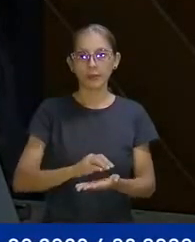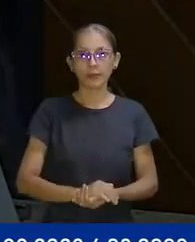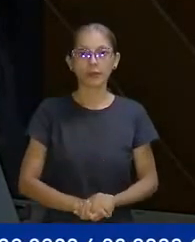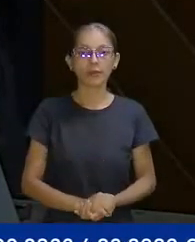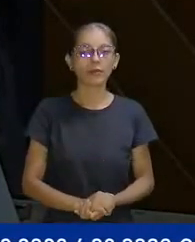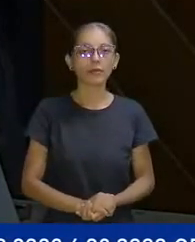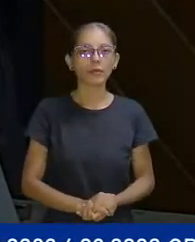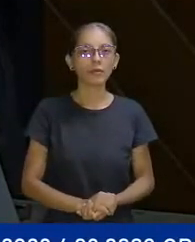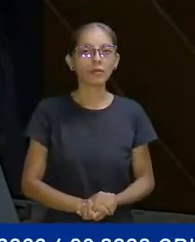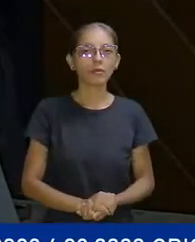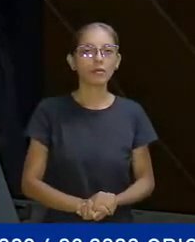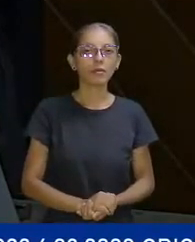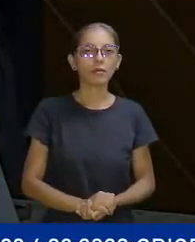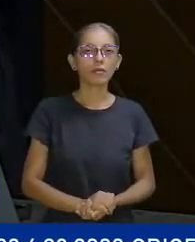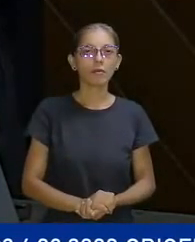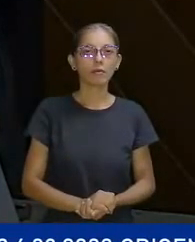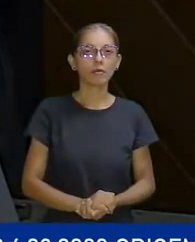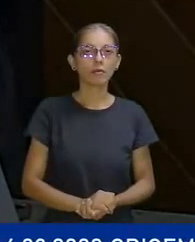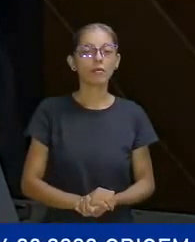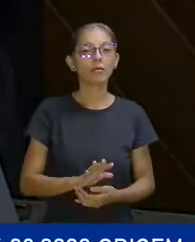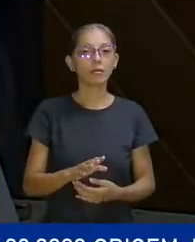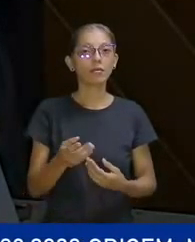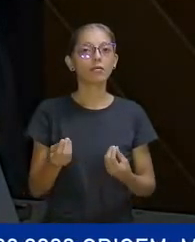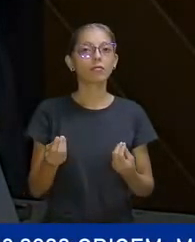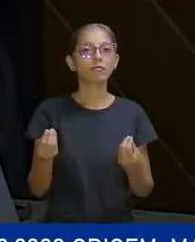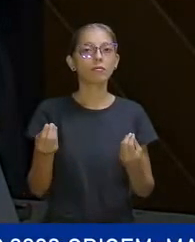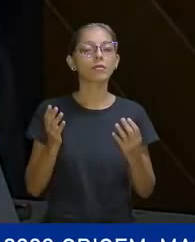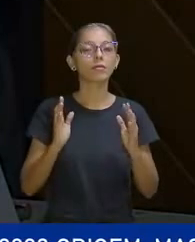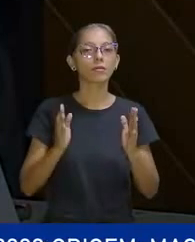no parecer ministerial, conforme determinado no